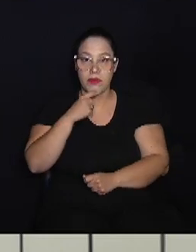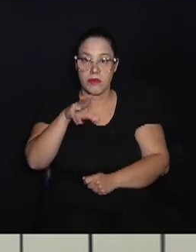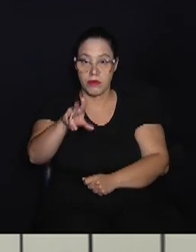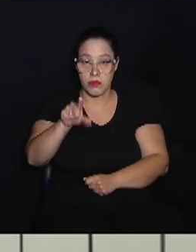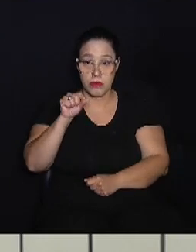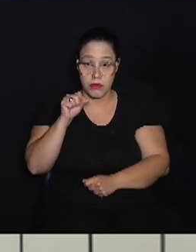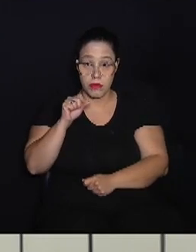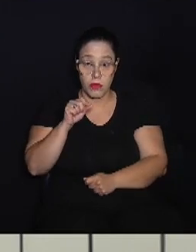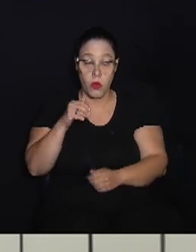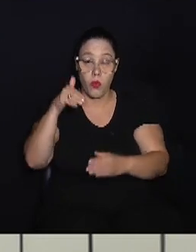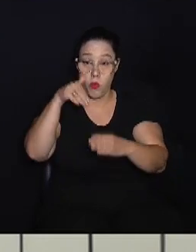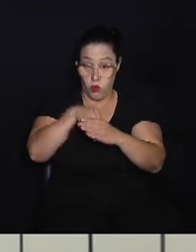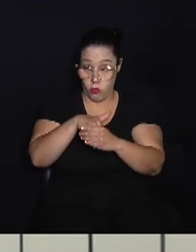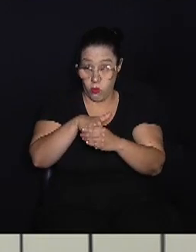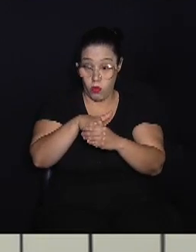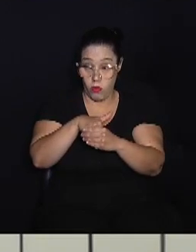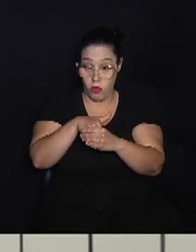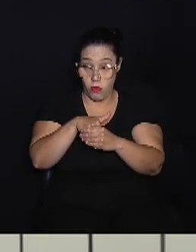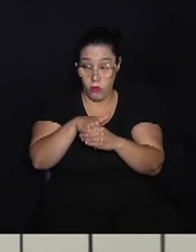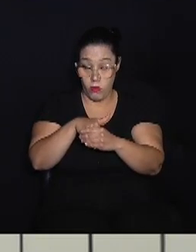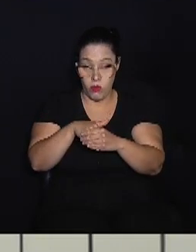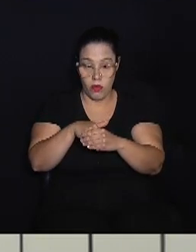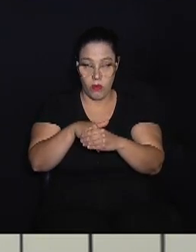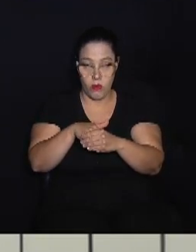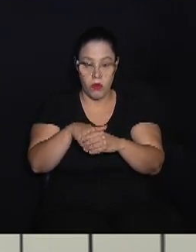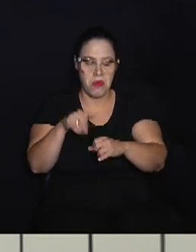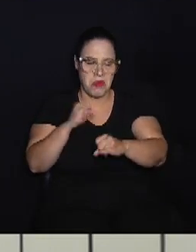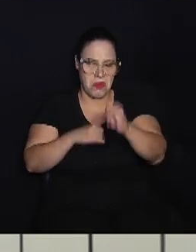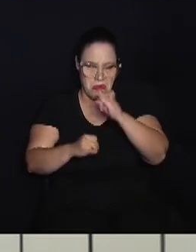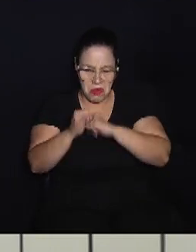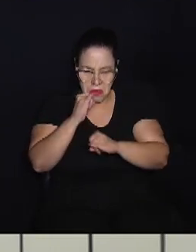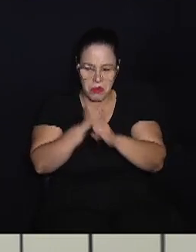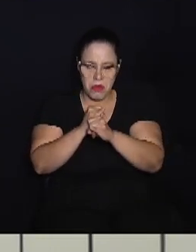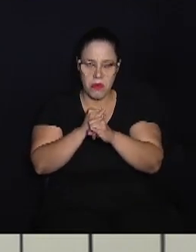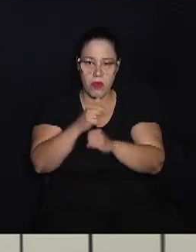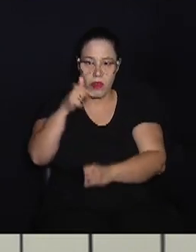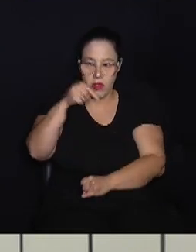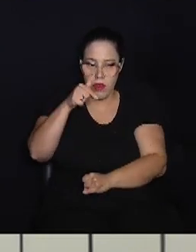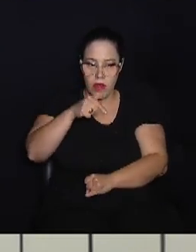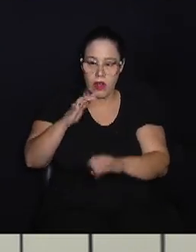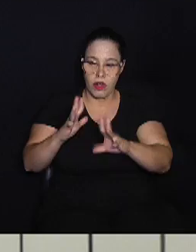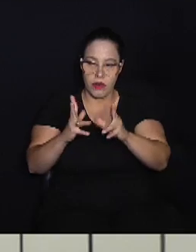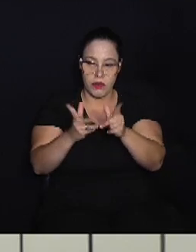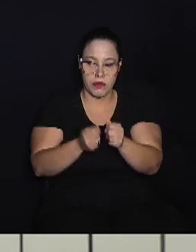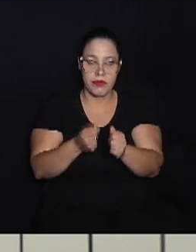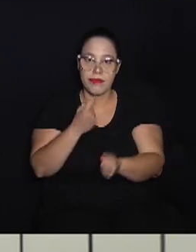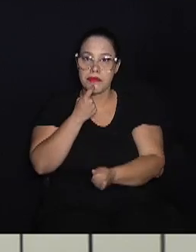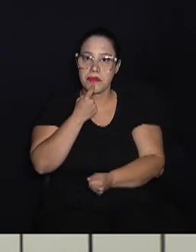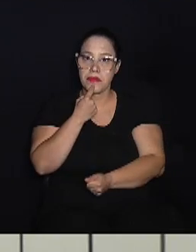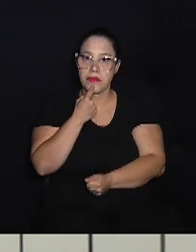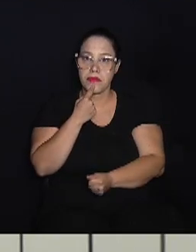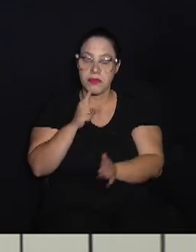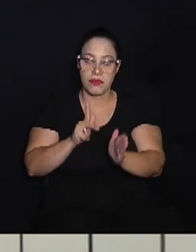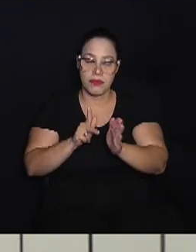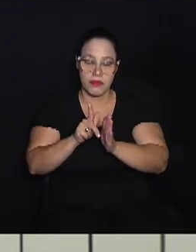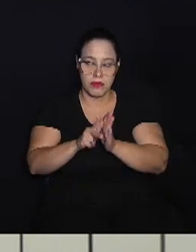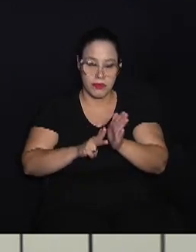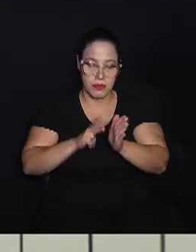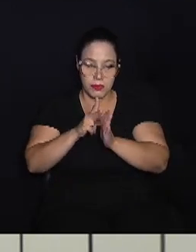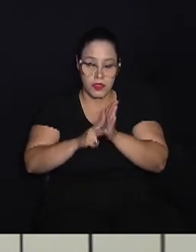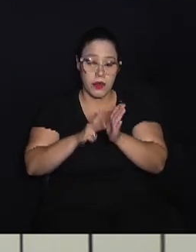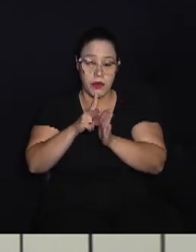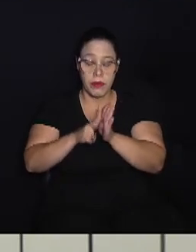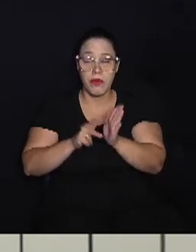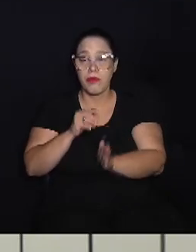por meio de votação, em um concurso pela internet, as 7 maravilhas de Campinas. A Estação Cultura, por